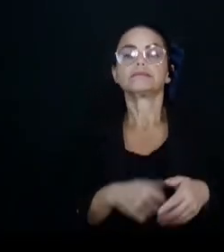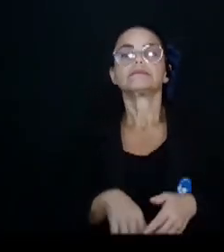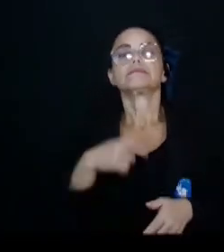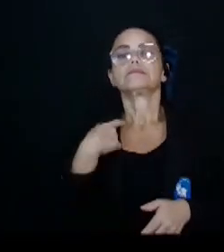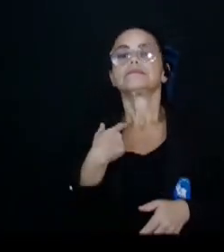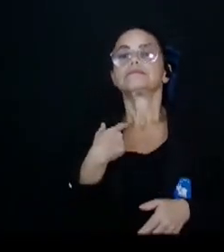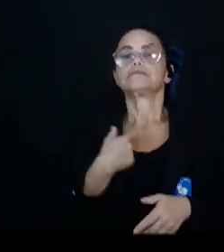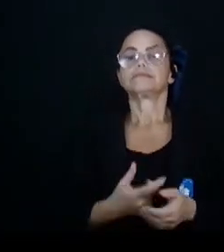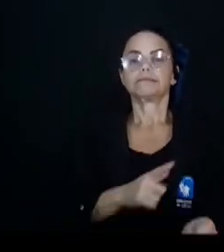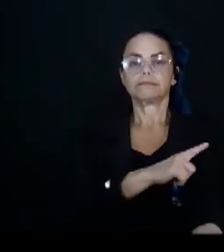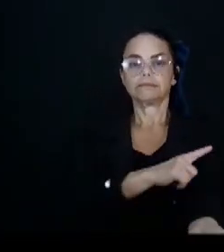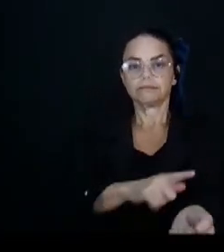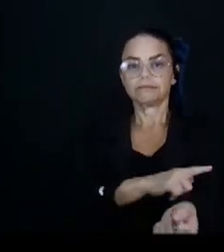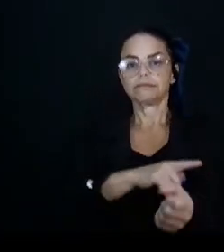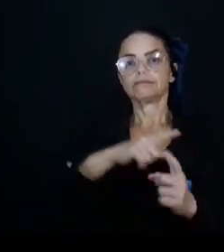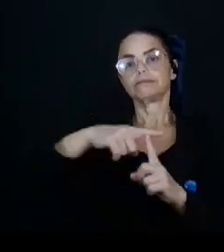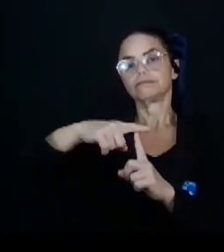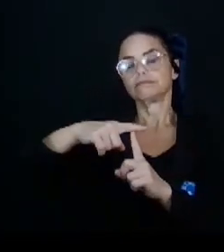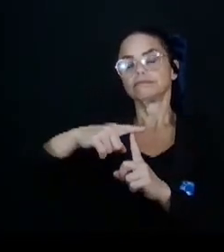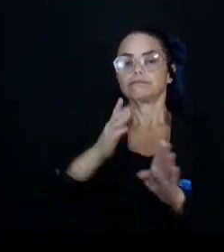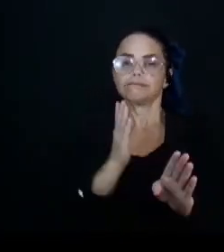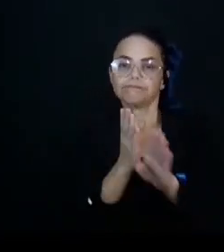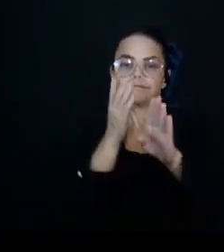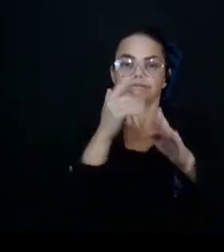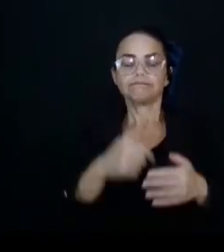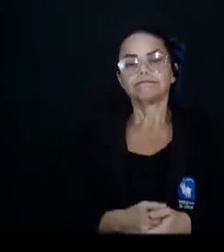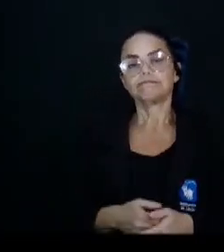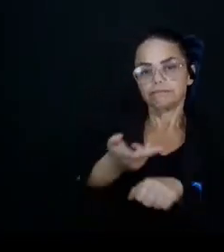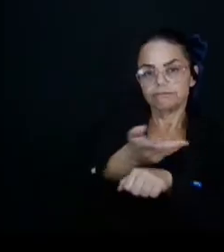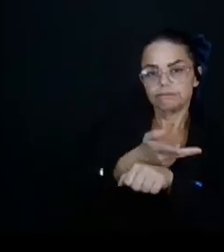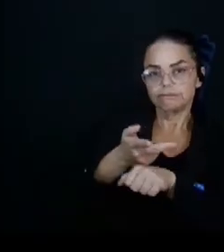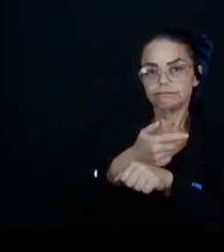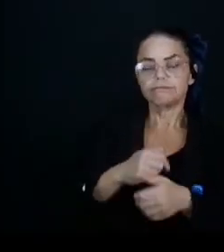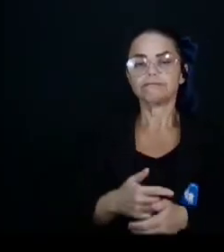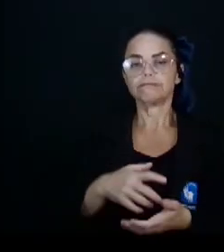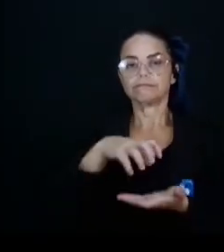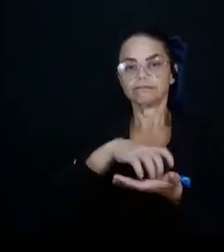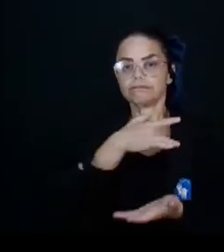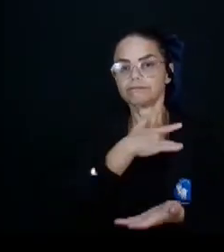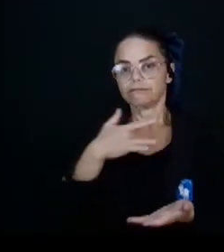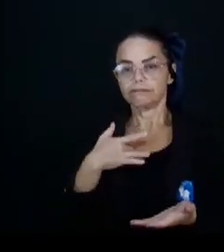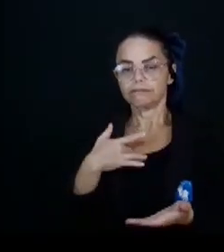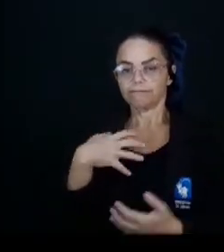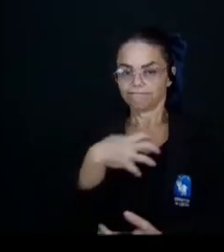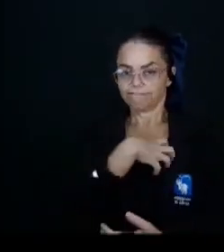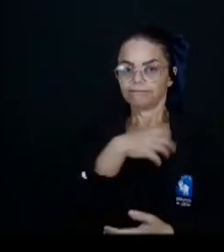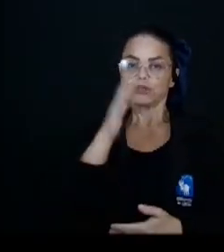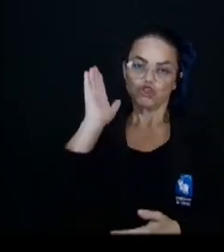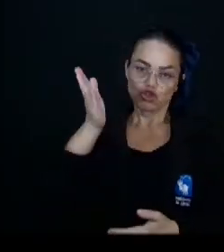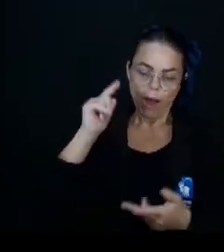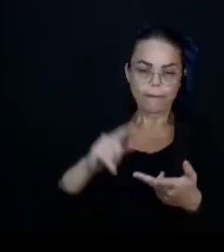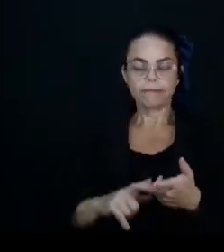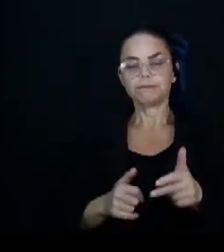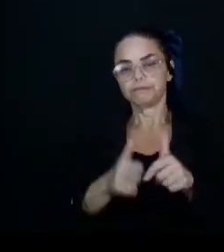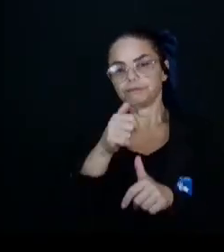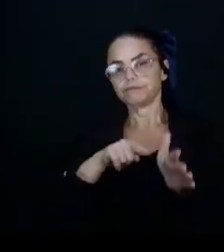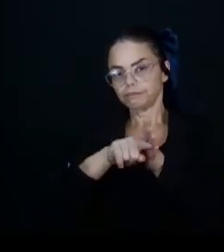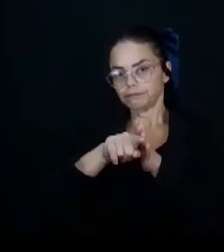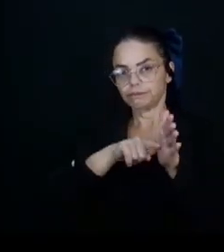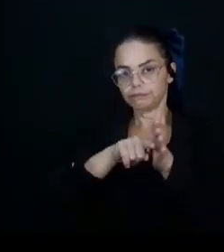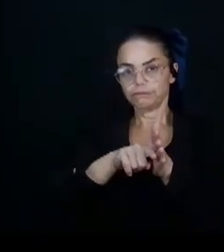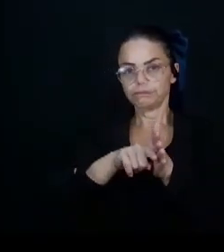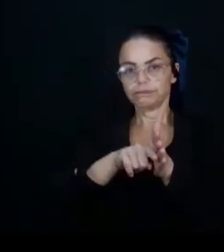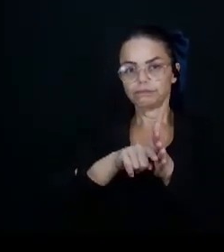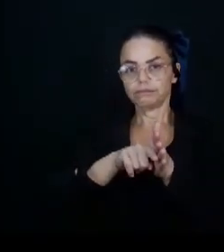pode detectá-las ou na procura do serviço de saúde com os sintomas. Então, o primeiro exame que é feito é o exame de